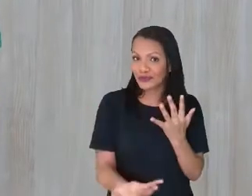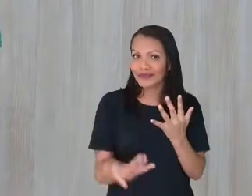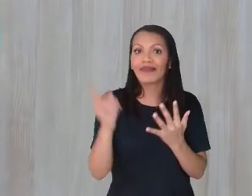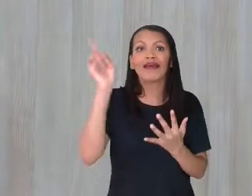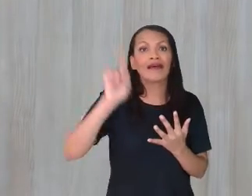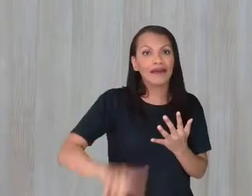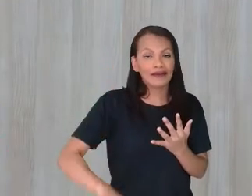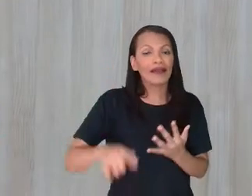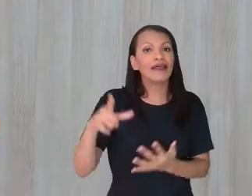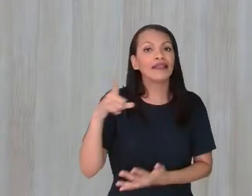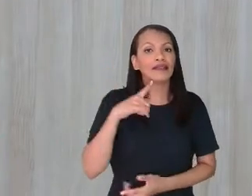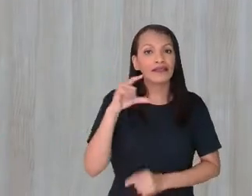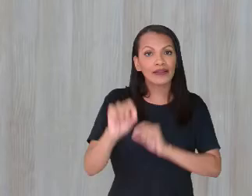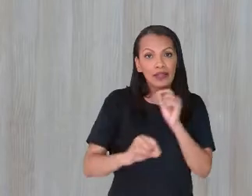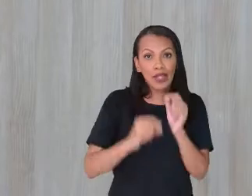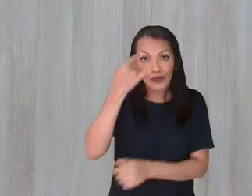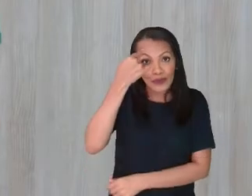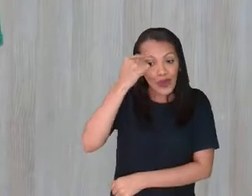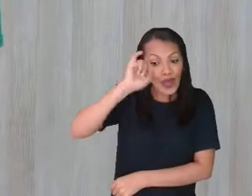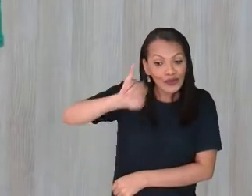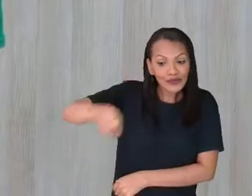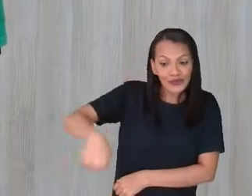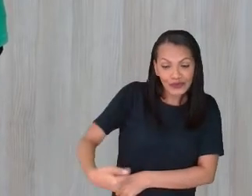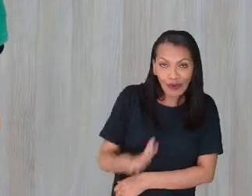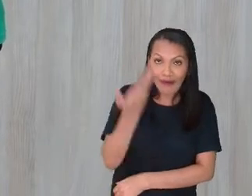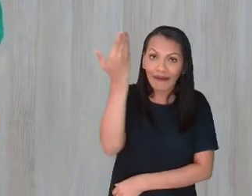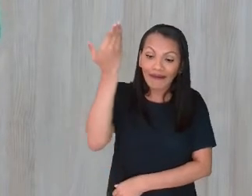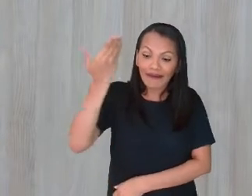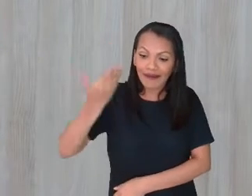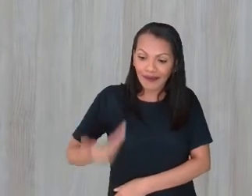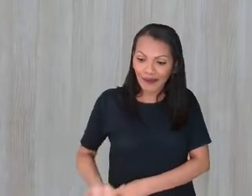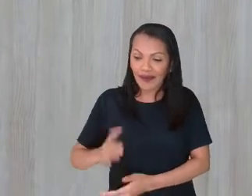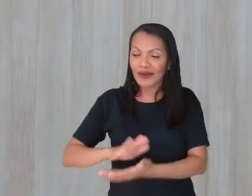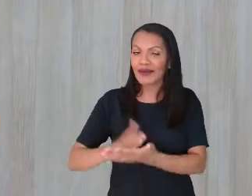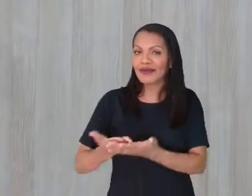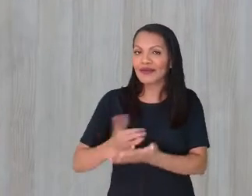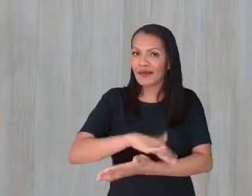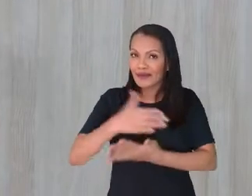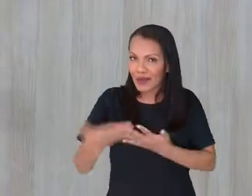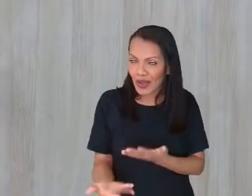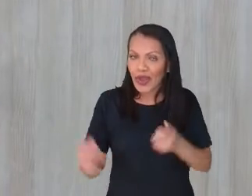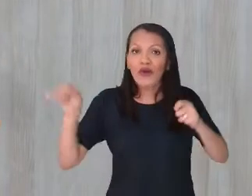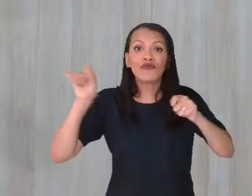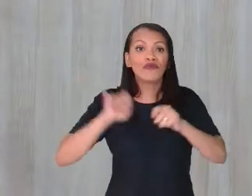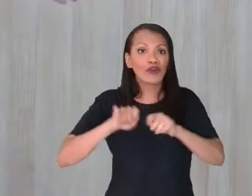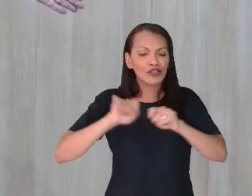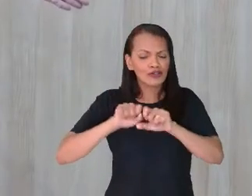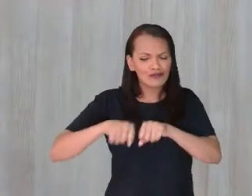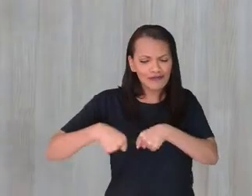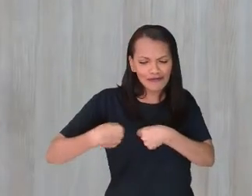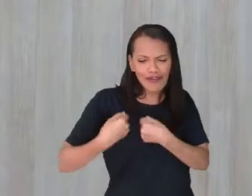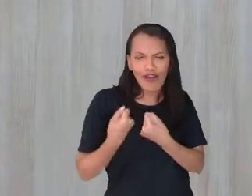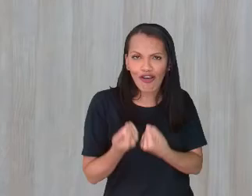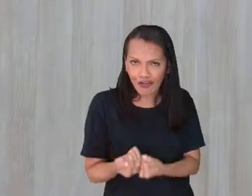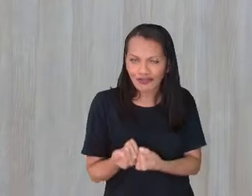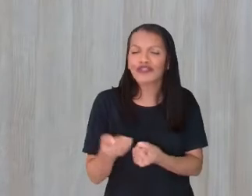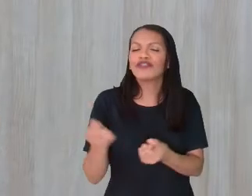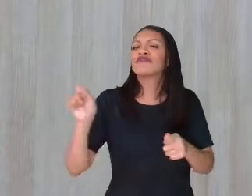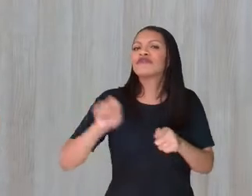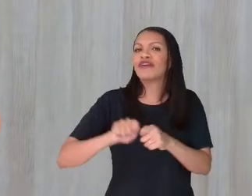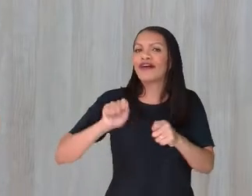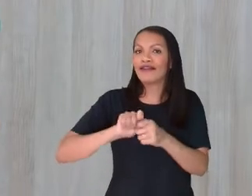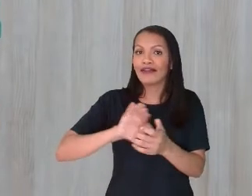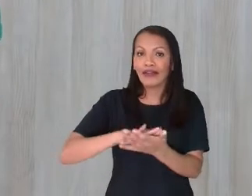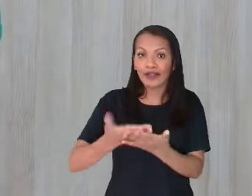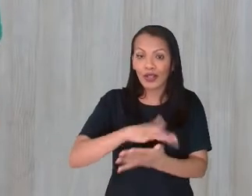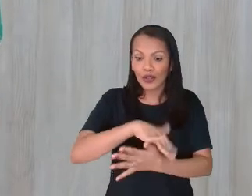aí a gente tem a questão de Jéssica, né, que está aqui com a gente, né, fazendo, se esforçando, pessoal, aí com todos